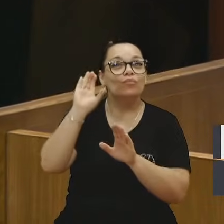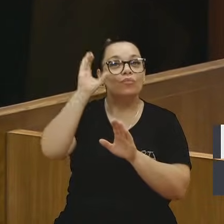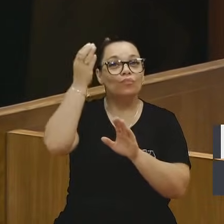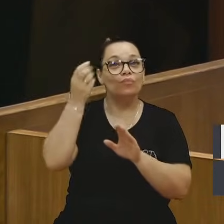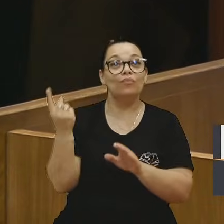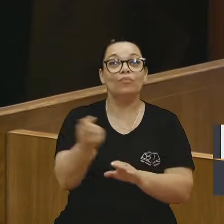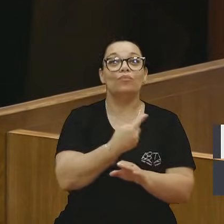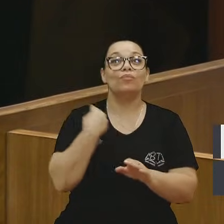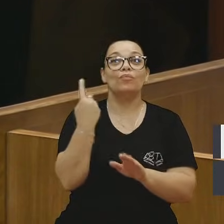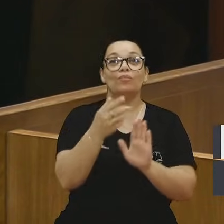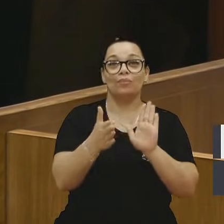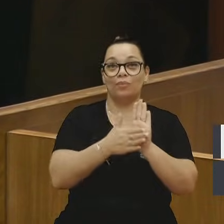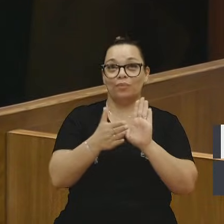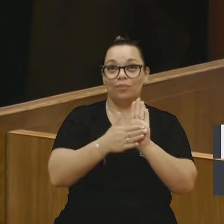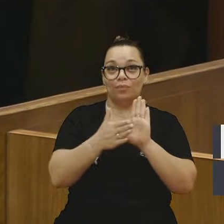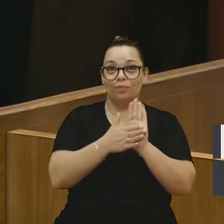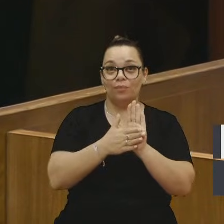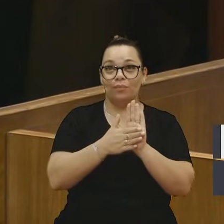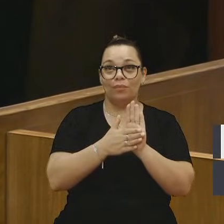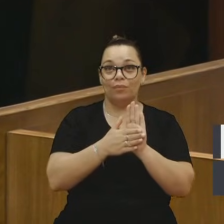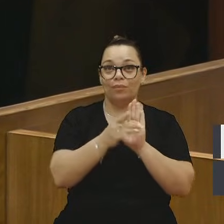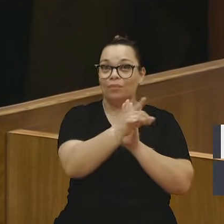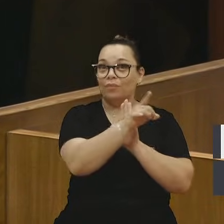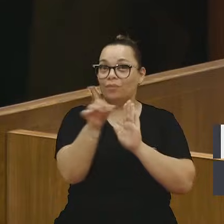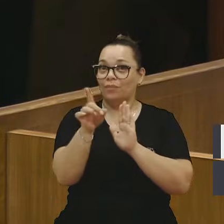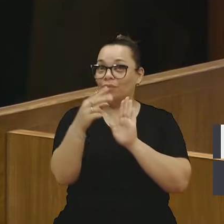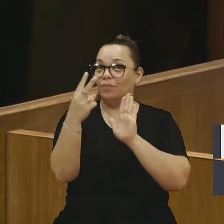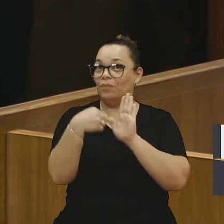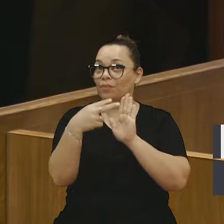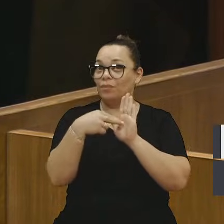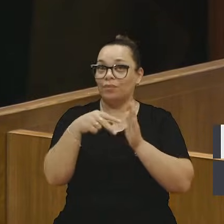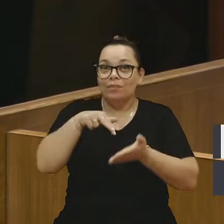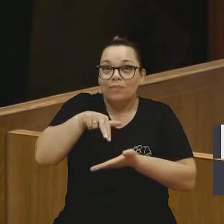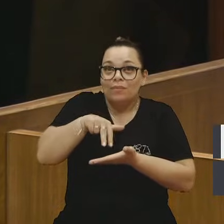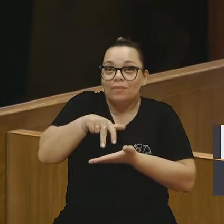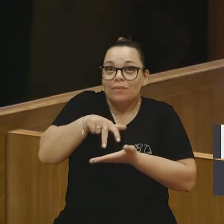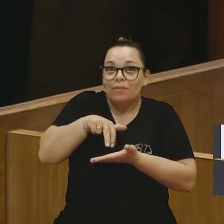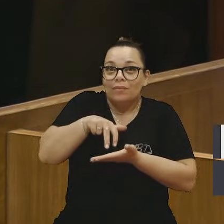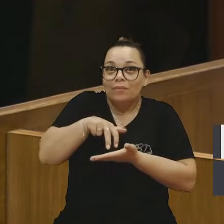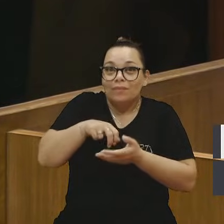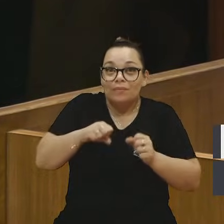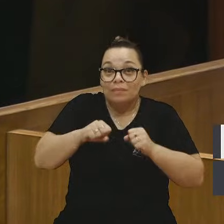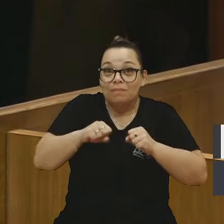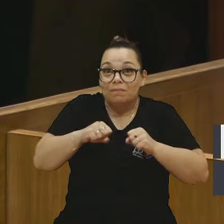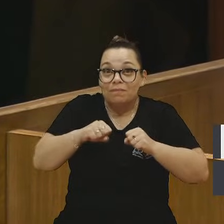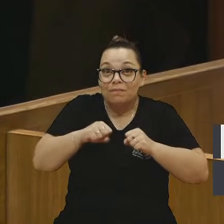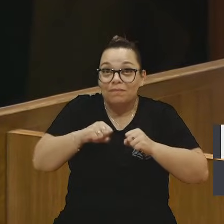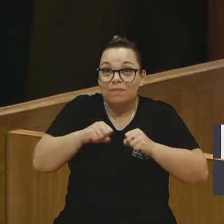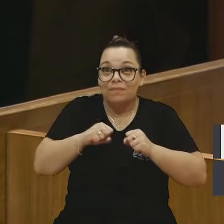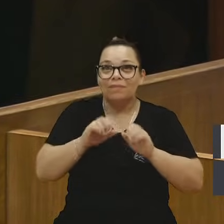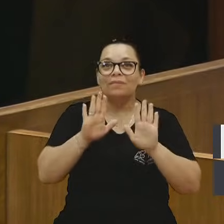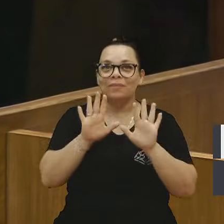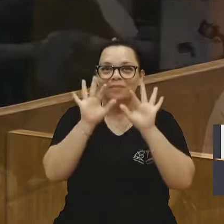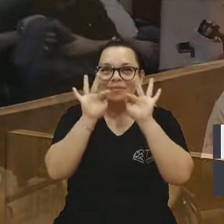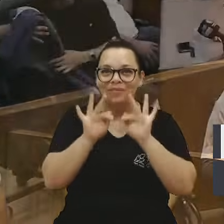nossos propósitos. Vocês não estão vendo, mas as minhas pernas estão tremendo, tá? Já vai passar.